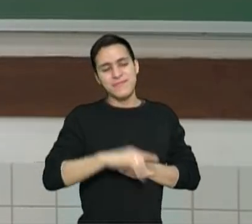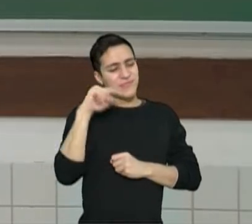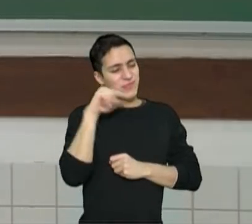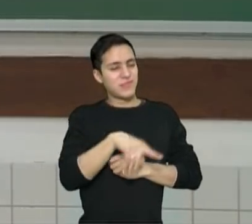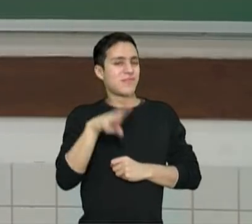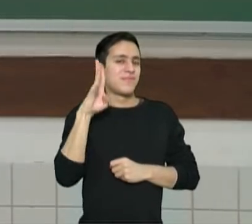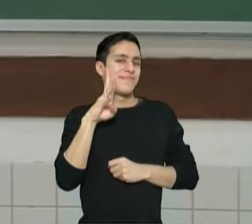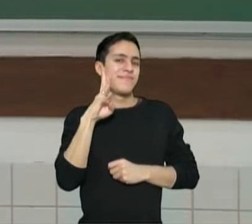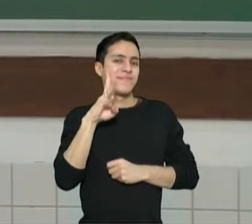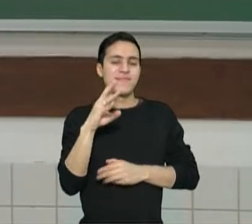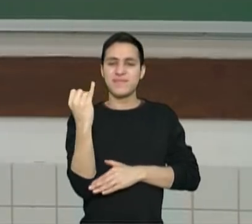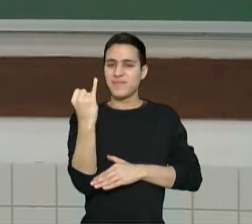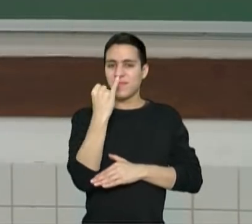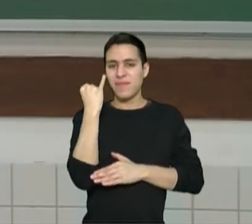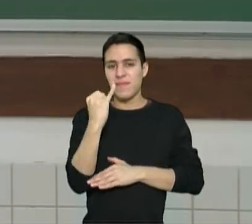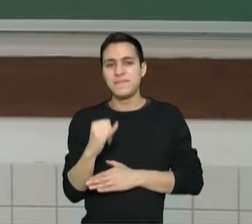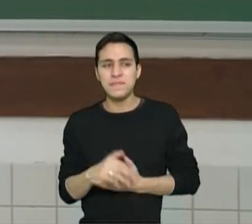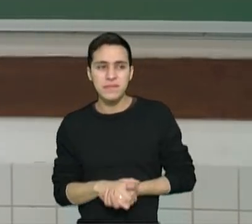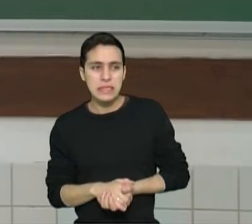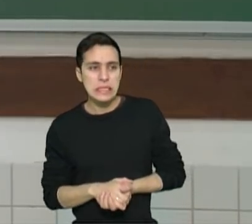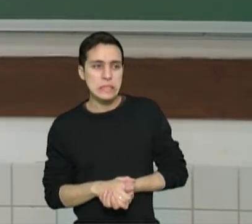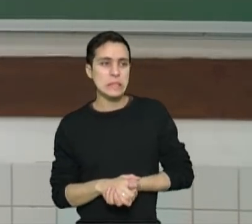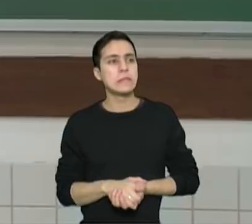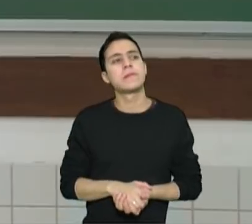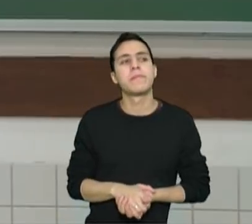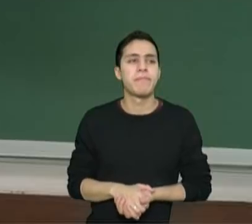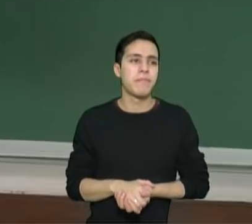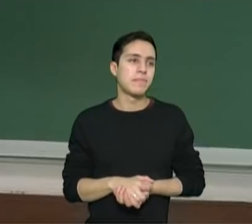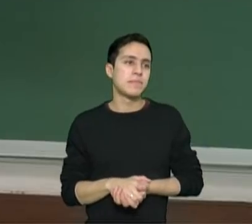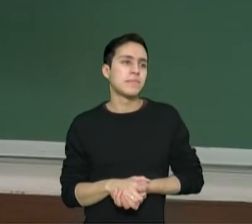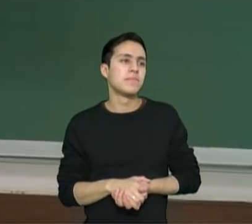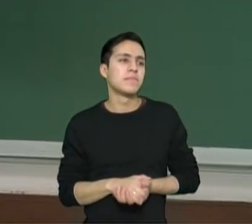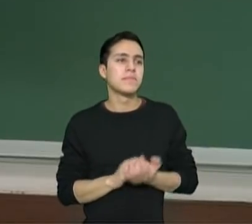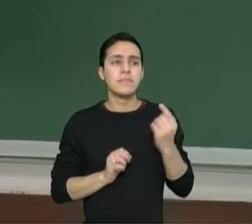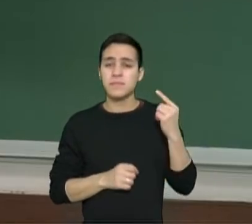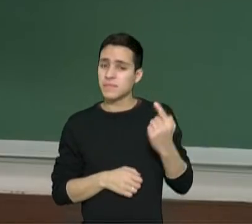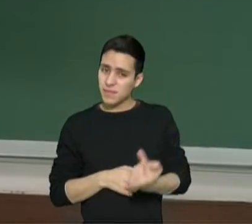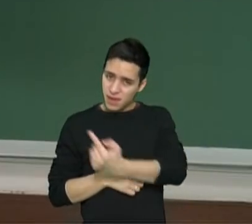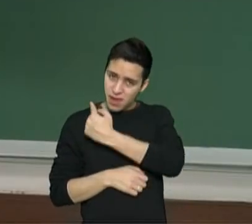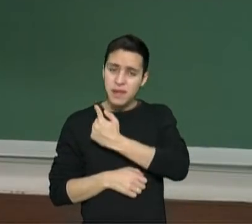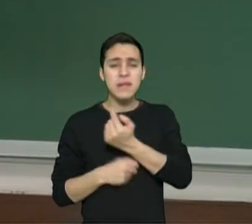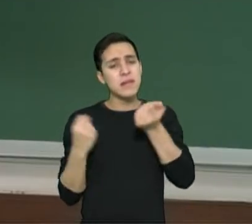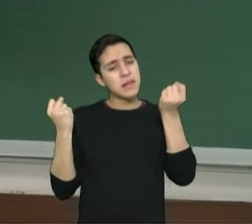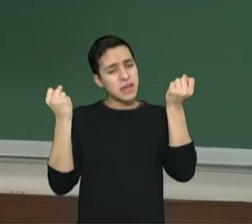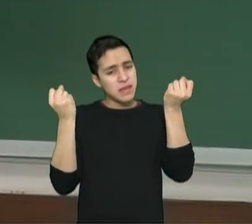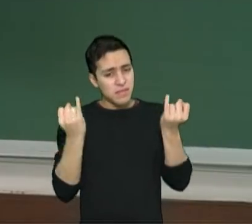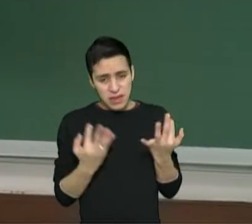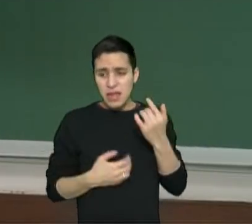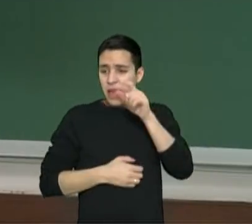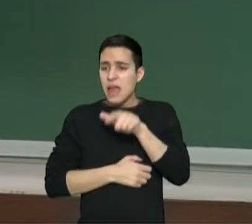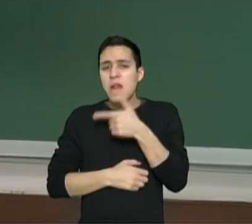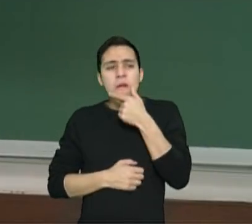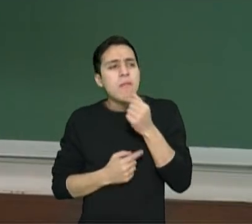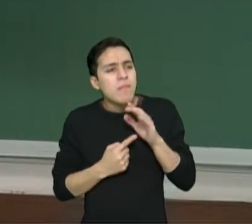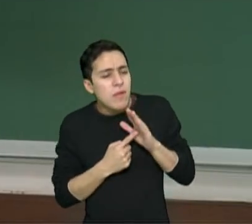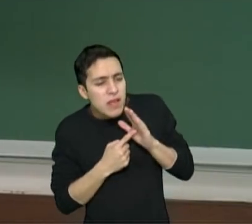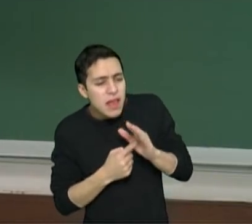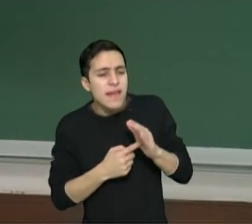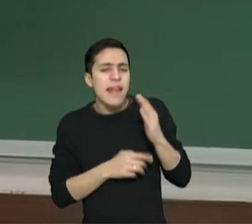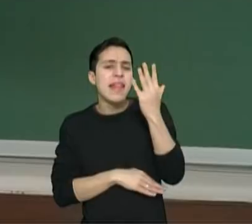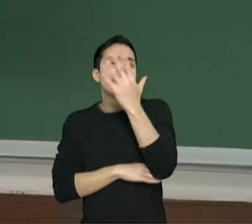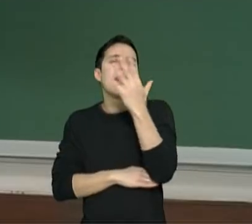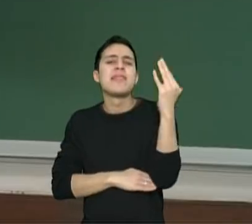bem importante. Aqui que a professora falou que ele também representava a natureza morta, né? As frutas, verduras,